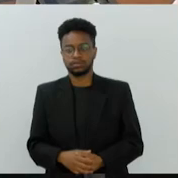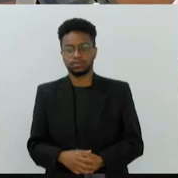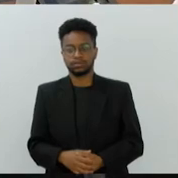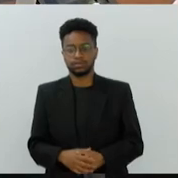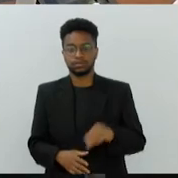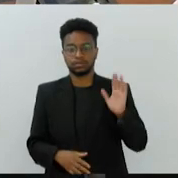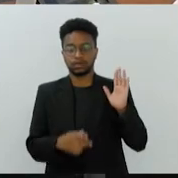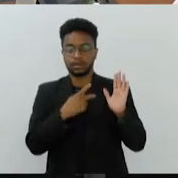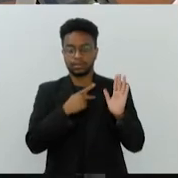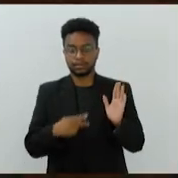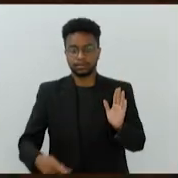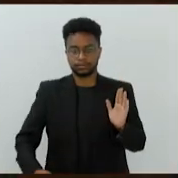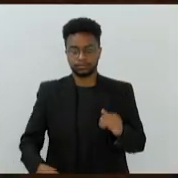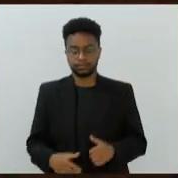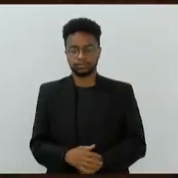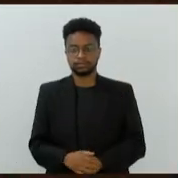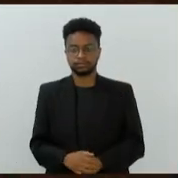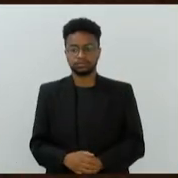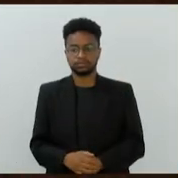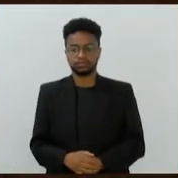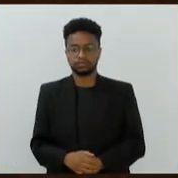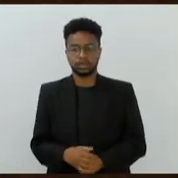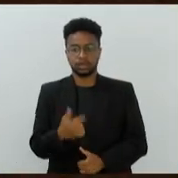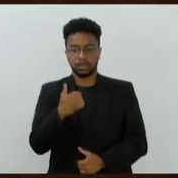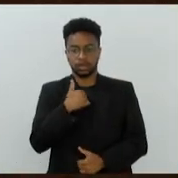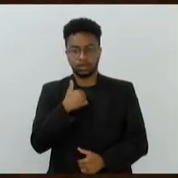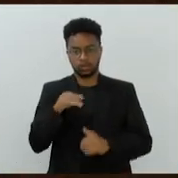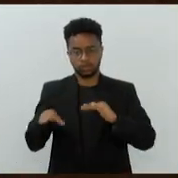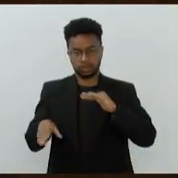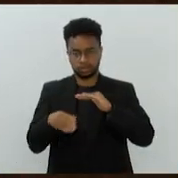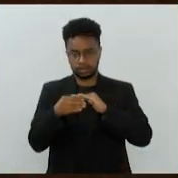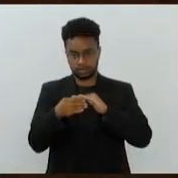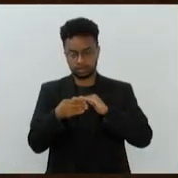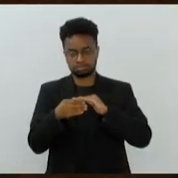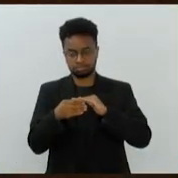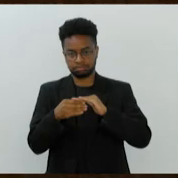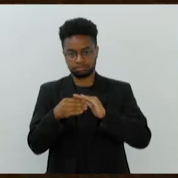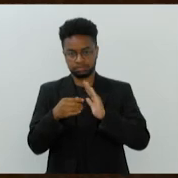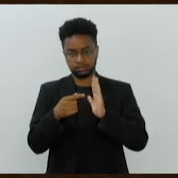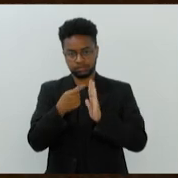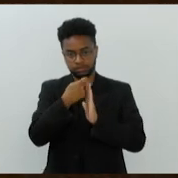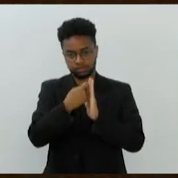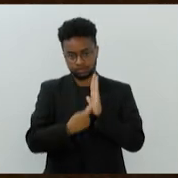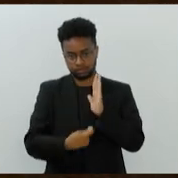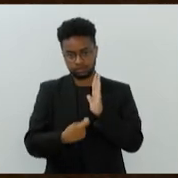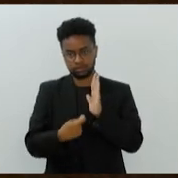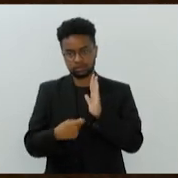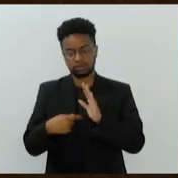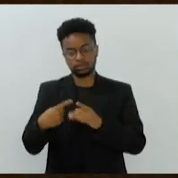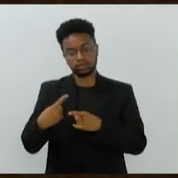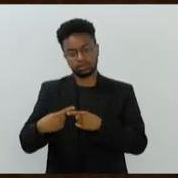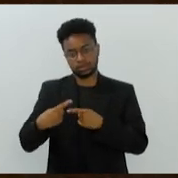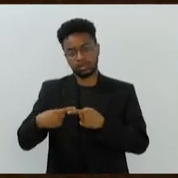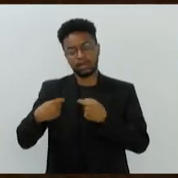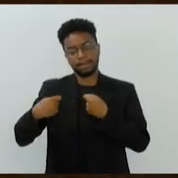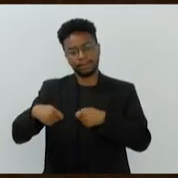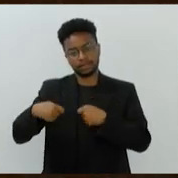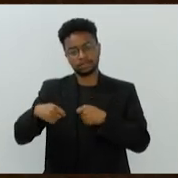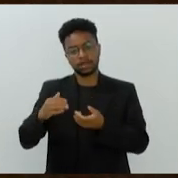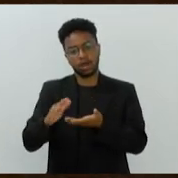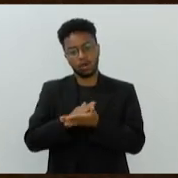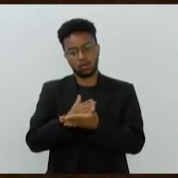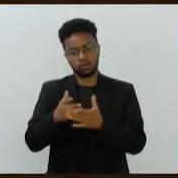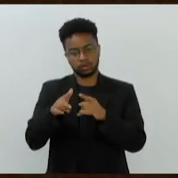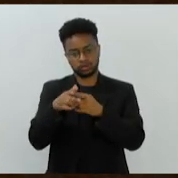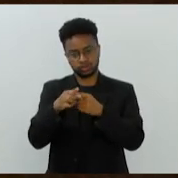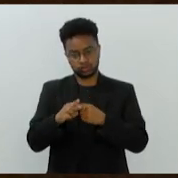Presidente, eu emendei esse projeto. Ele precisa de algumas